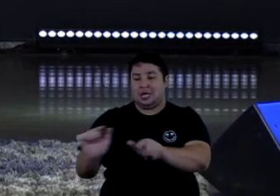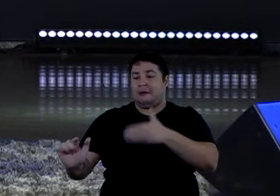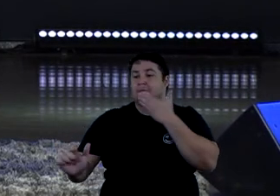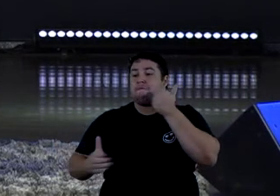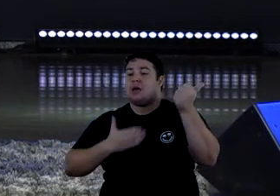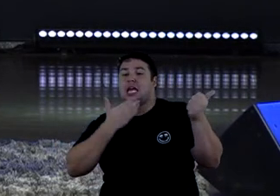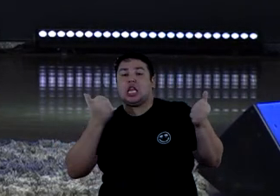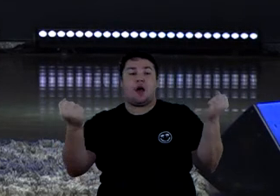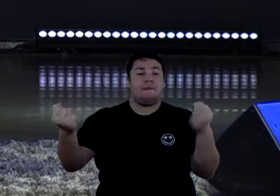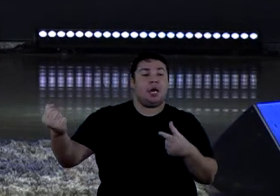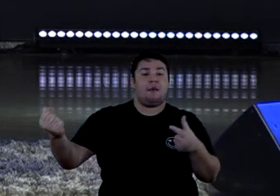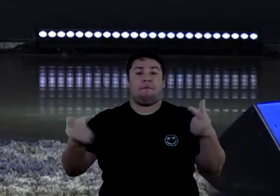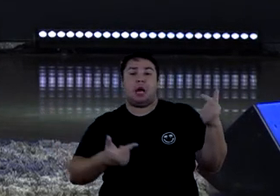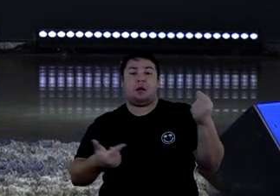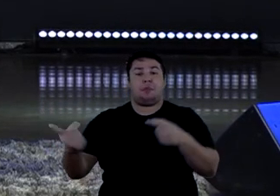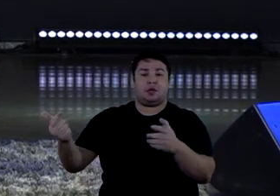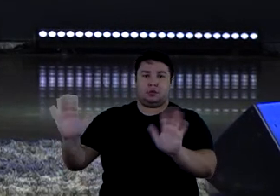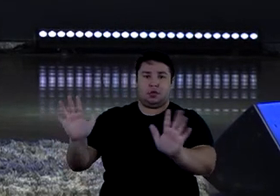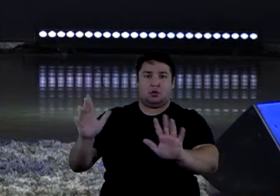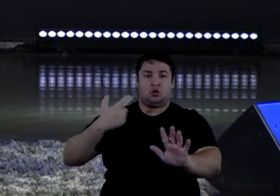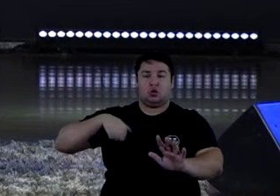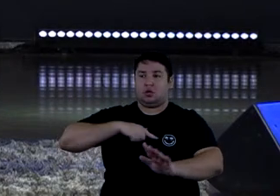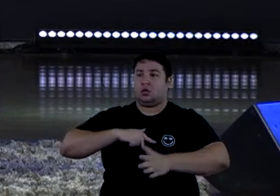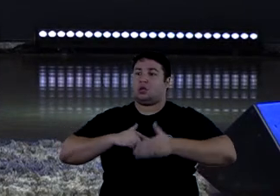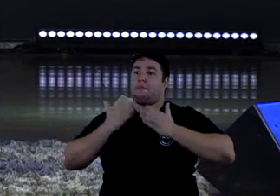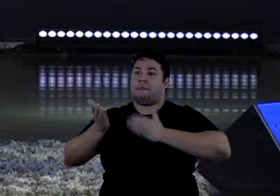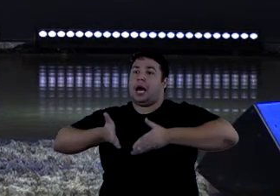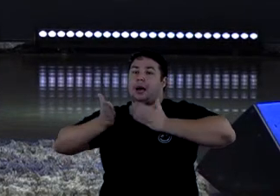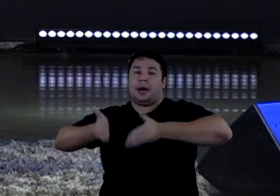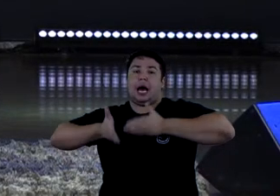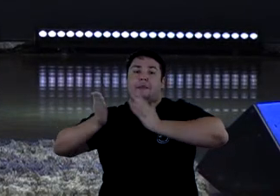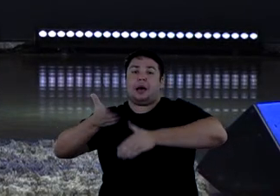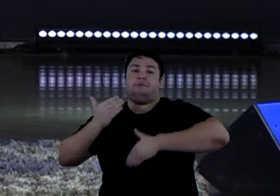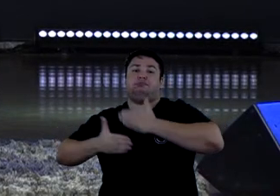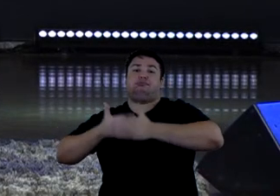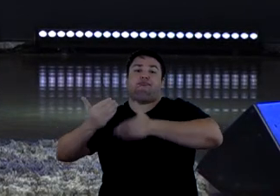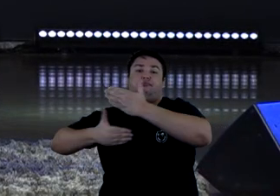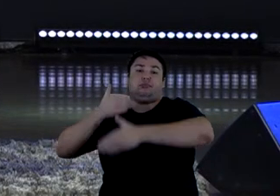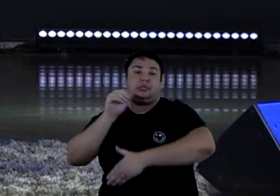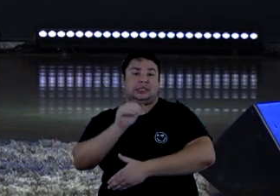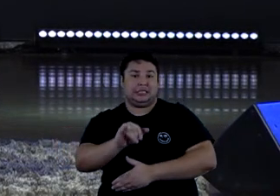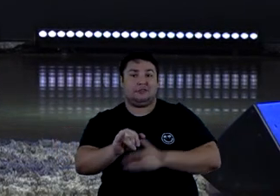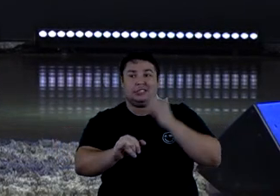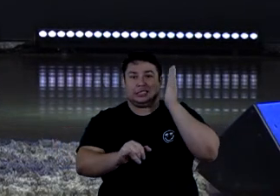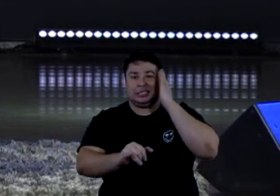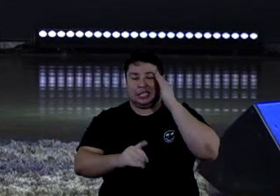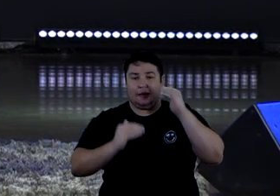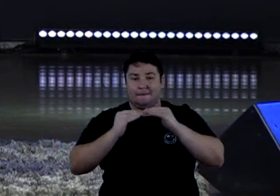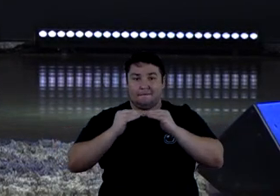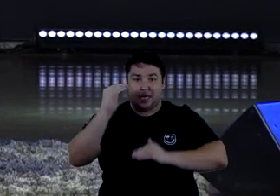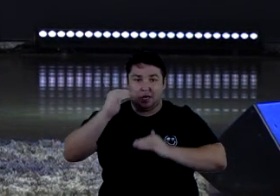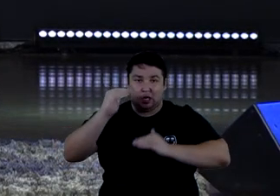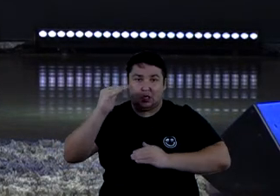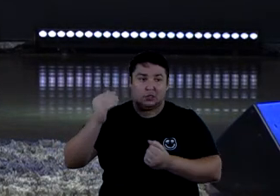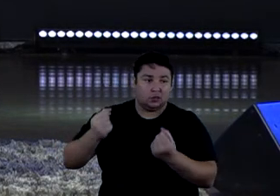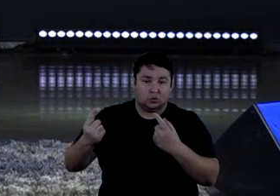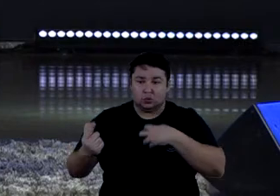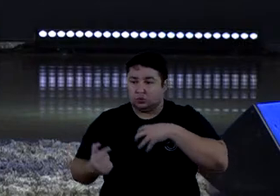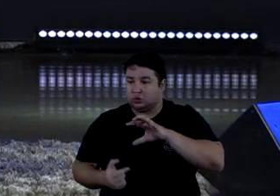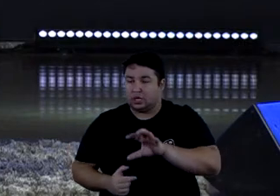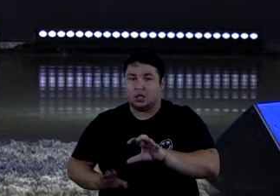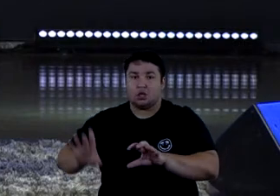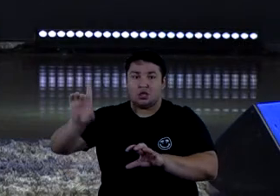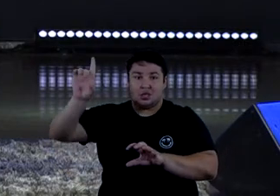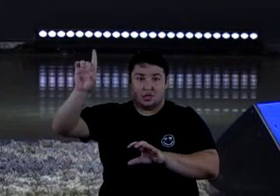do que ninguém, estamos correndo a corrida, estamos num processo de evolução, e se vocês discordam em algum ponto,